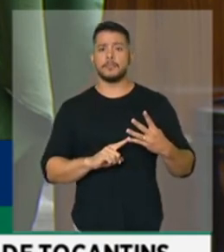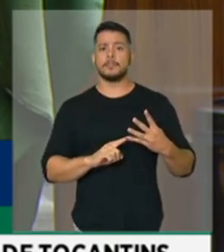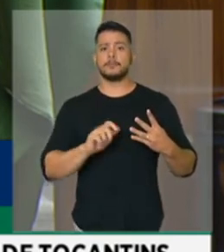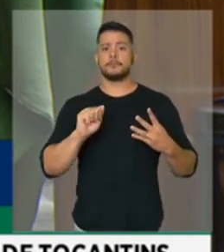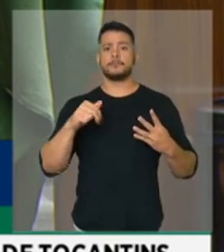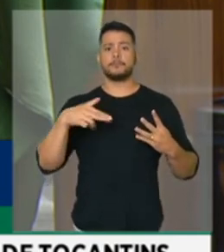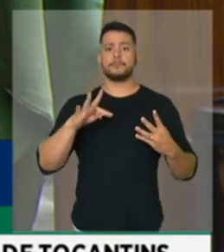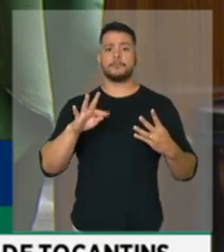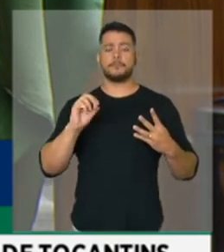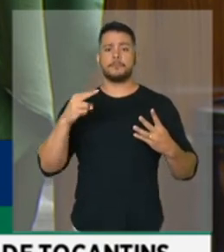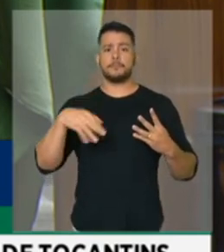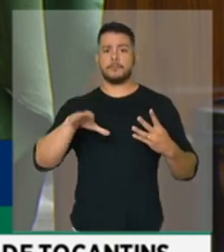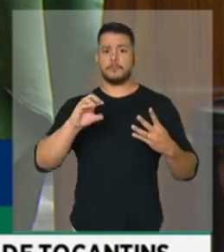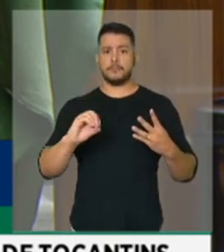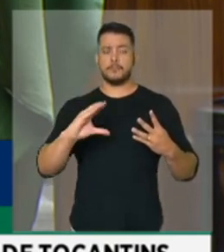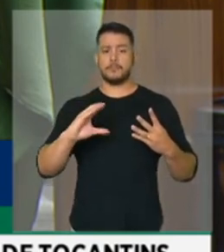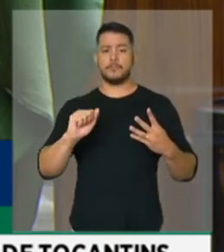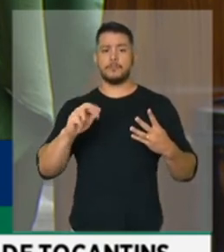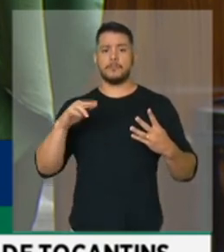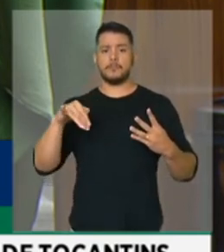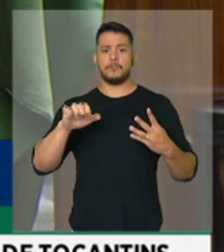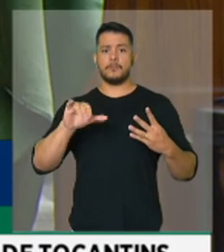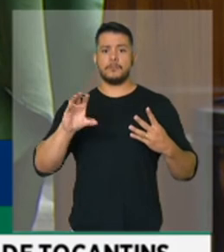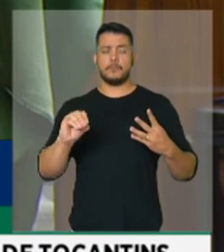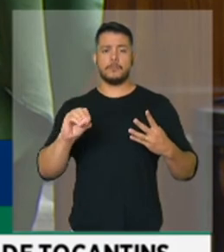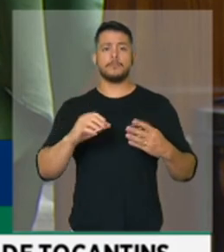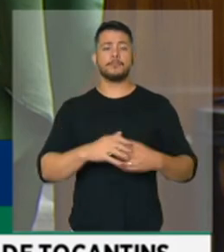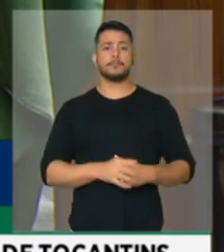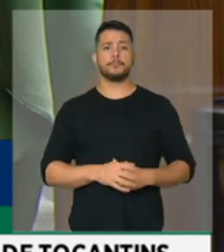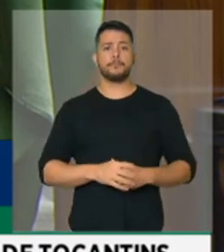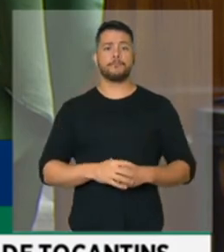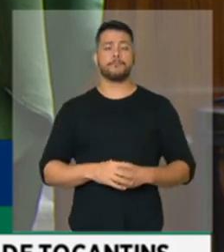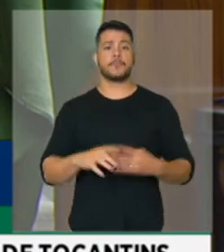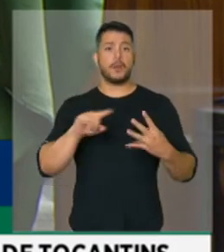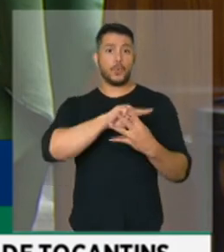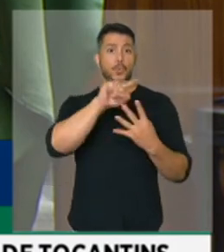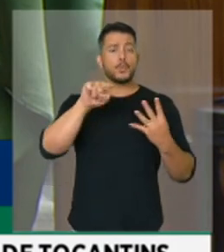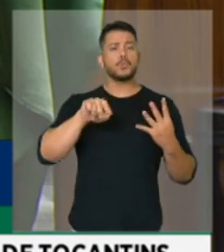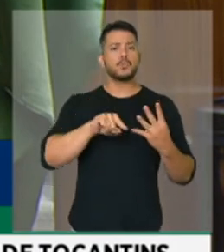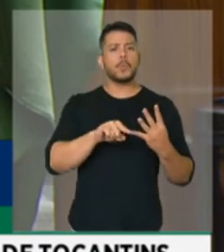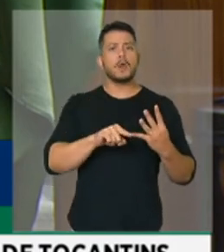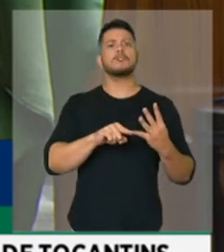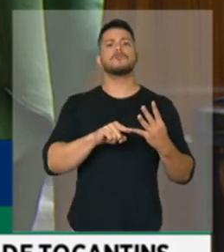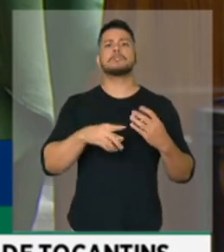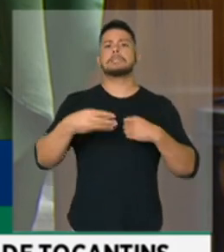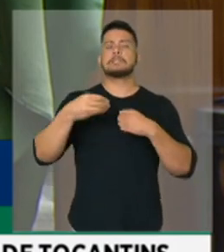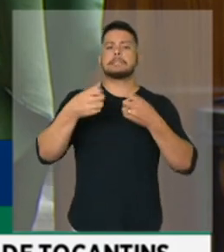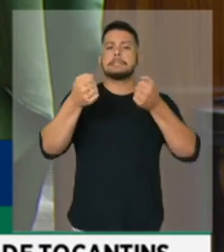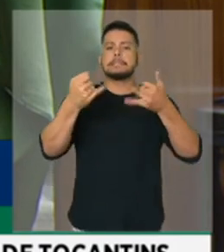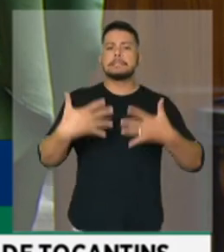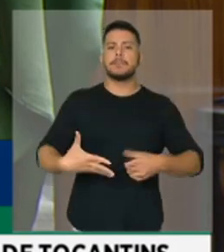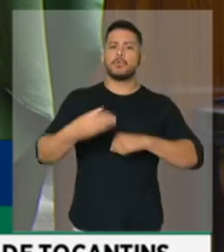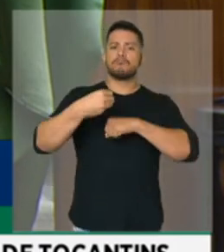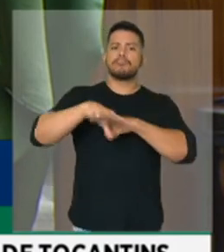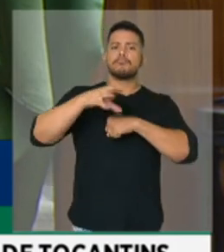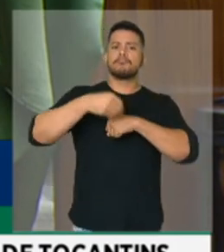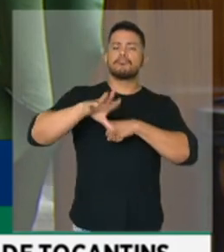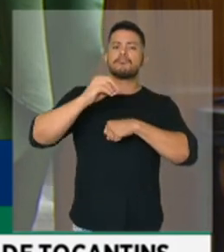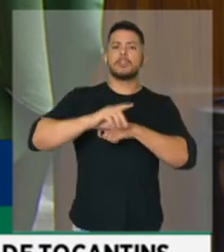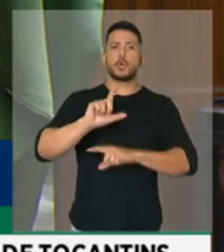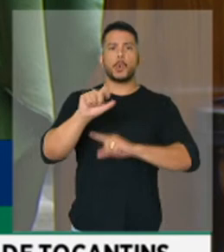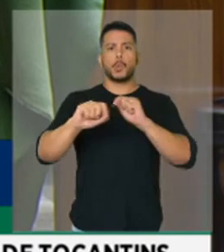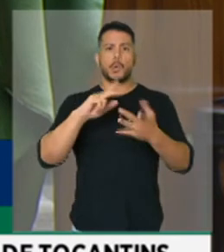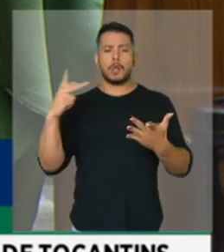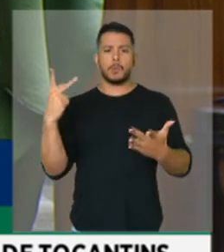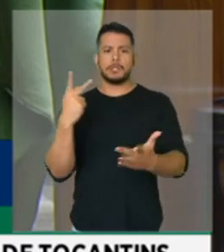Carneiro, advogado e pioneiro do Tocantins. Os expositores relataram a saga dos pioneiros do Tocantins, que desbravaram